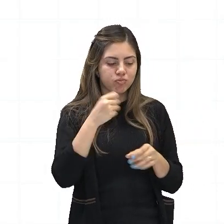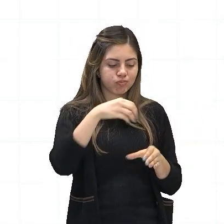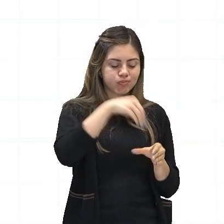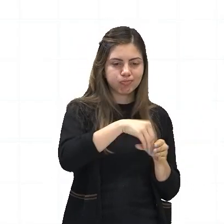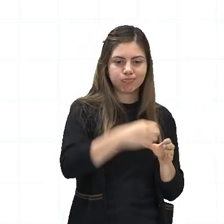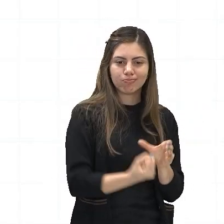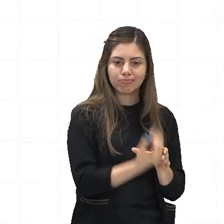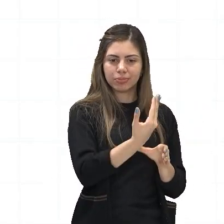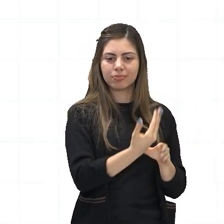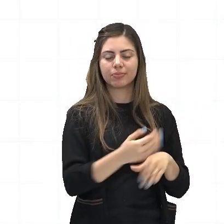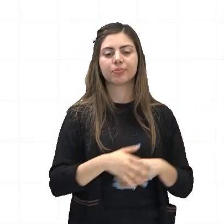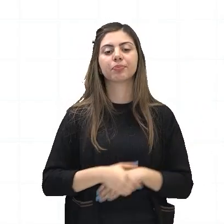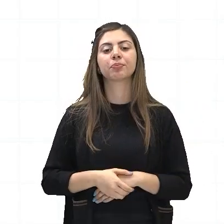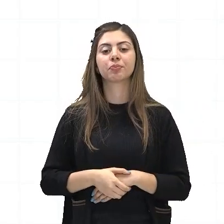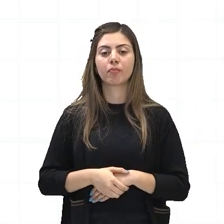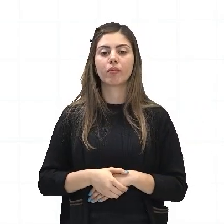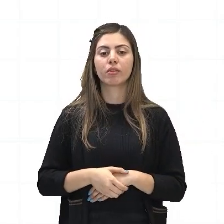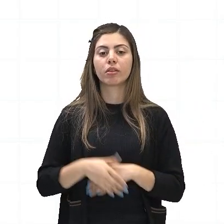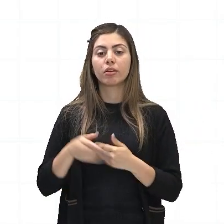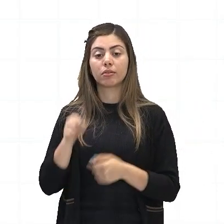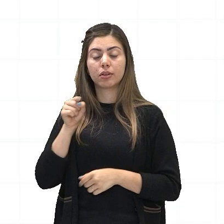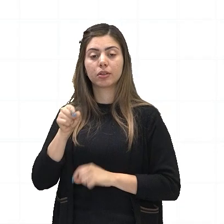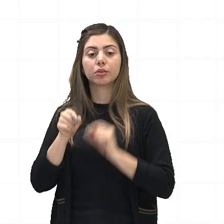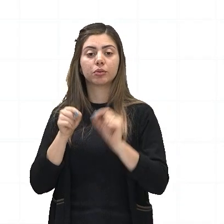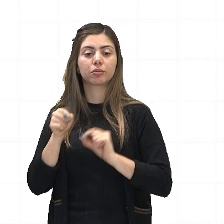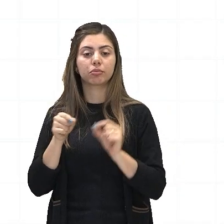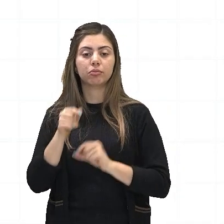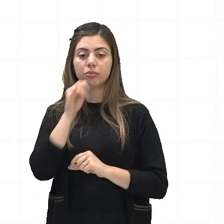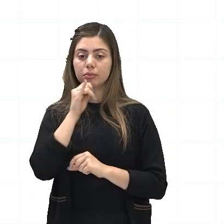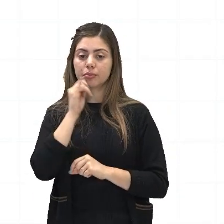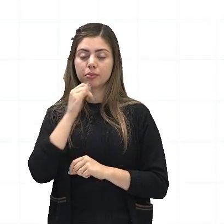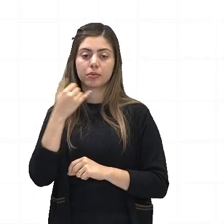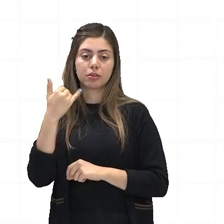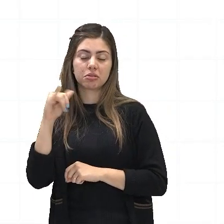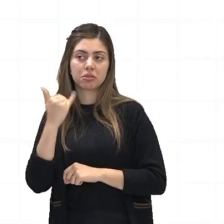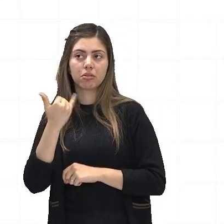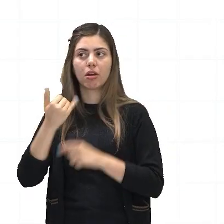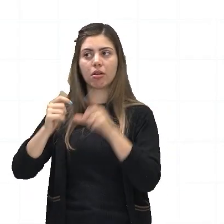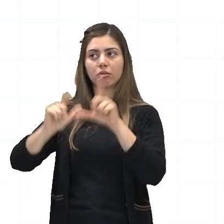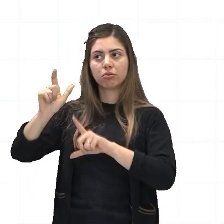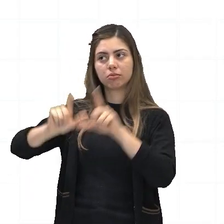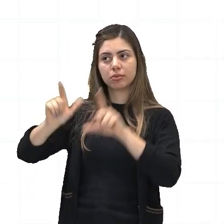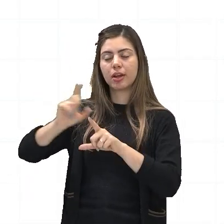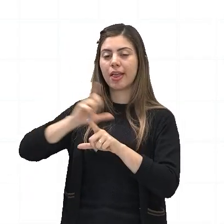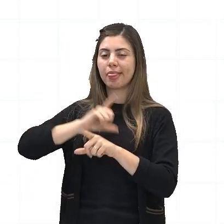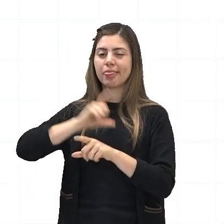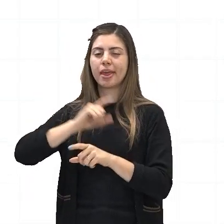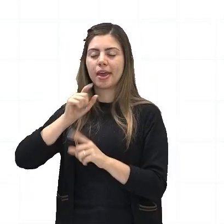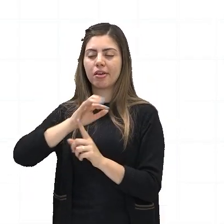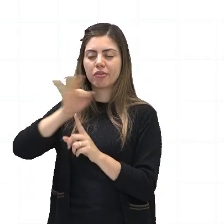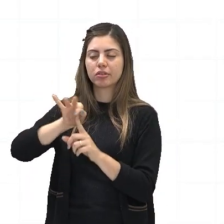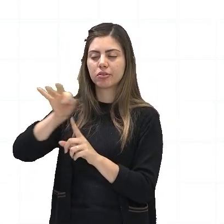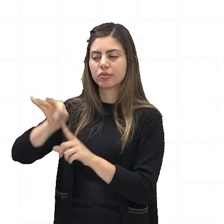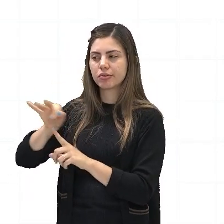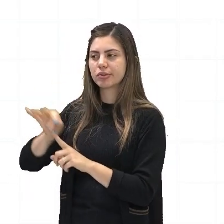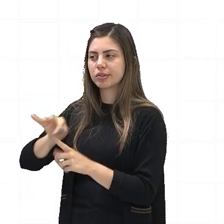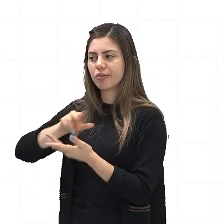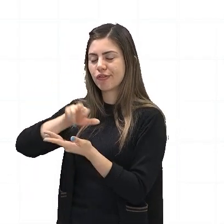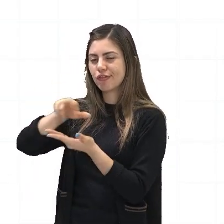aí como exemplo um celular, por exemplo, né? Um celular, um televisor, você sabe que ele tem mais informações, eles têm